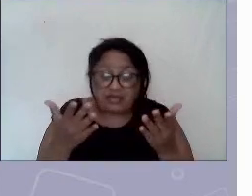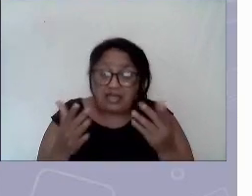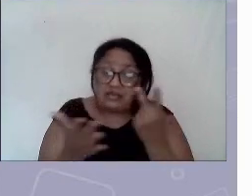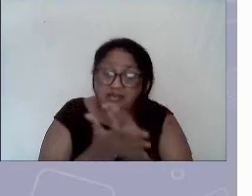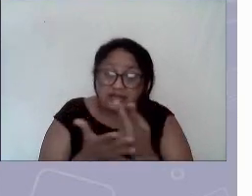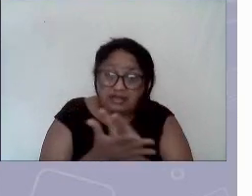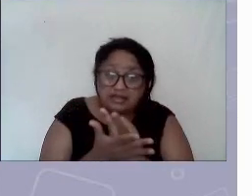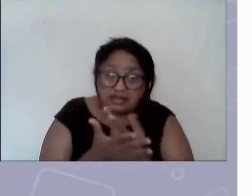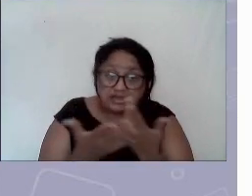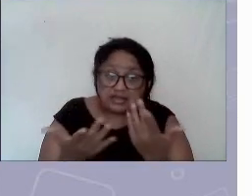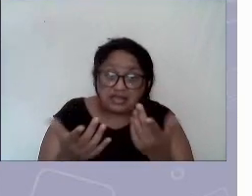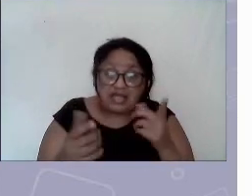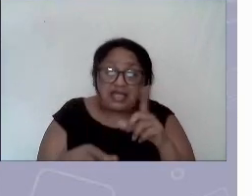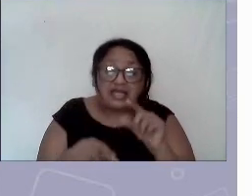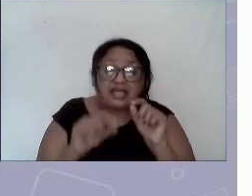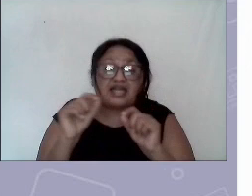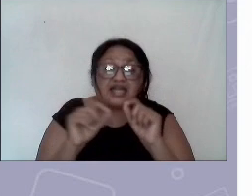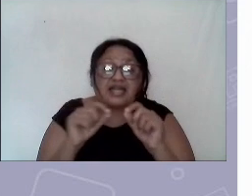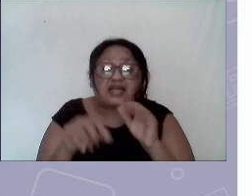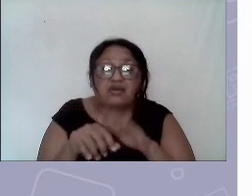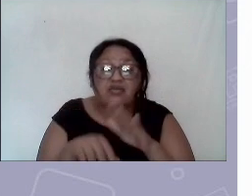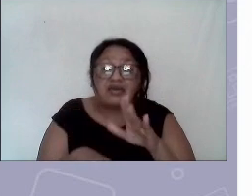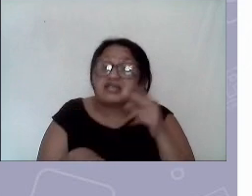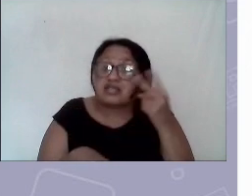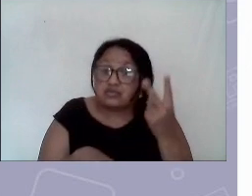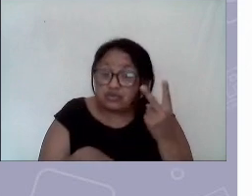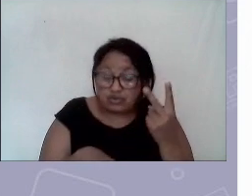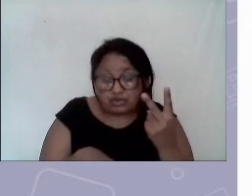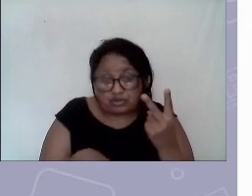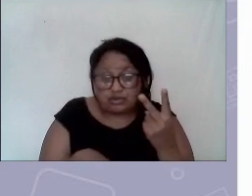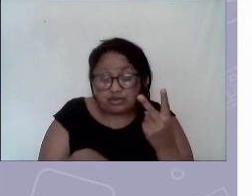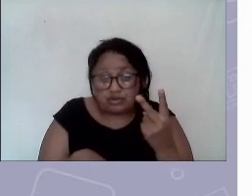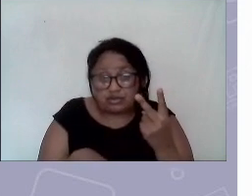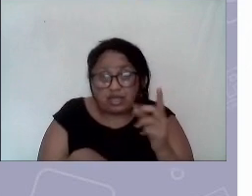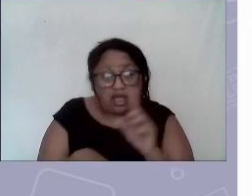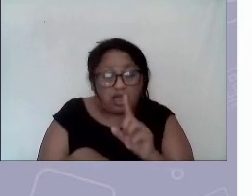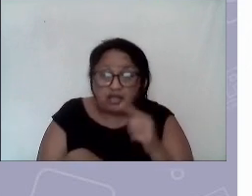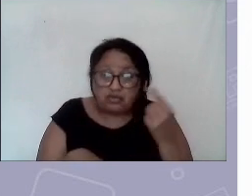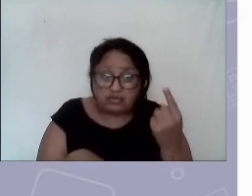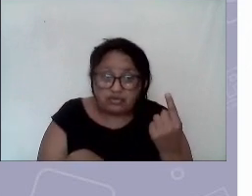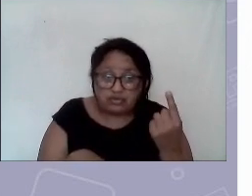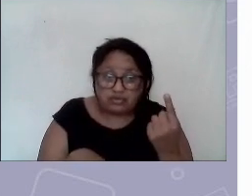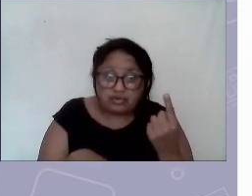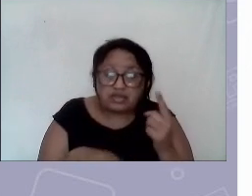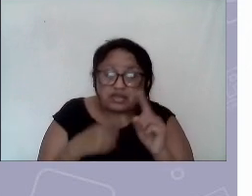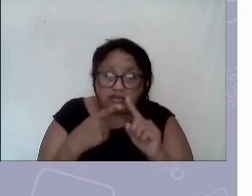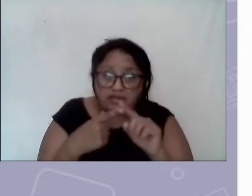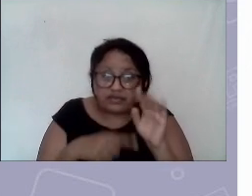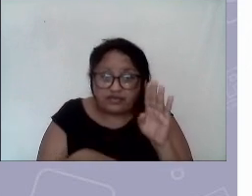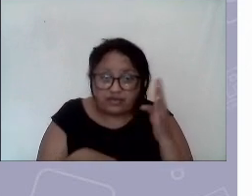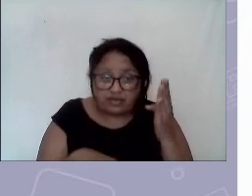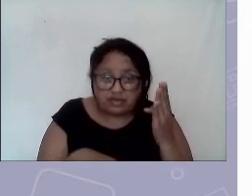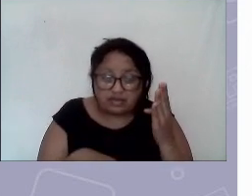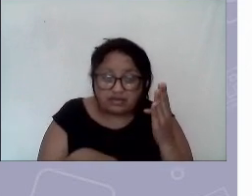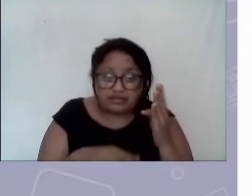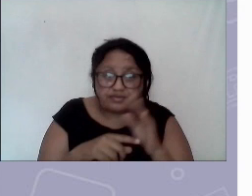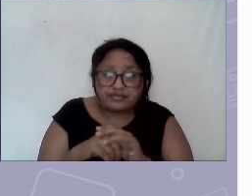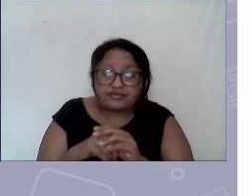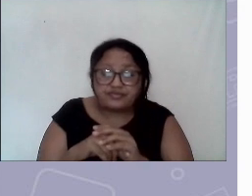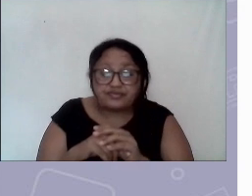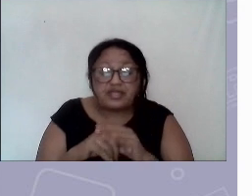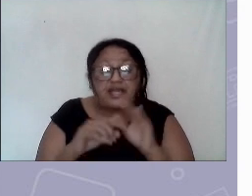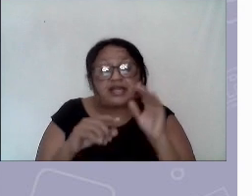quem é mais eficiente é o trajeto 2 e não o trajeto 1 também falsa a letra B de bola C